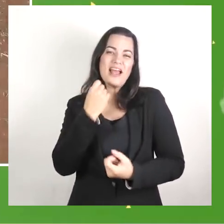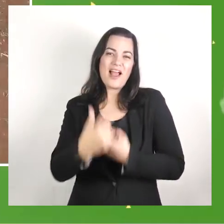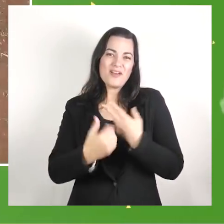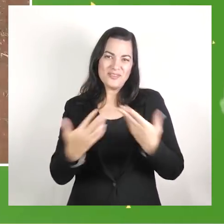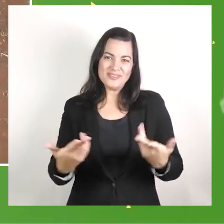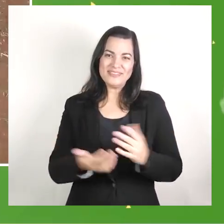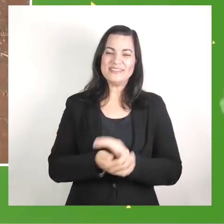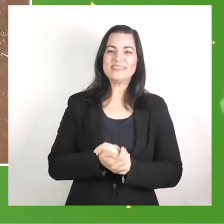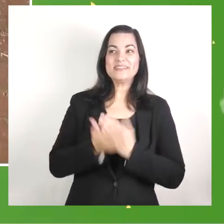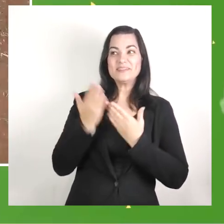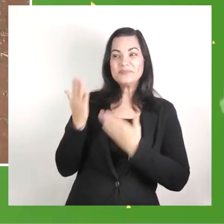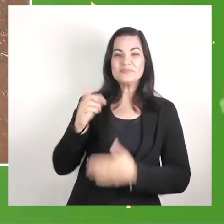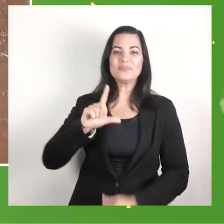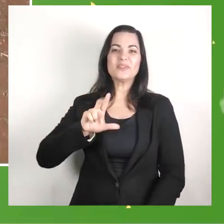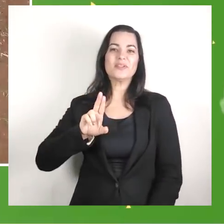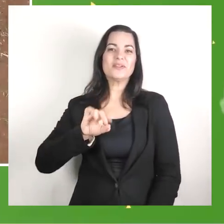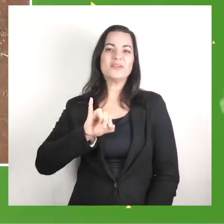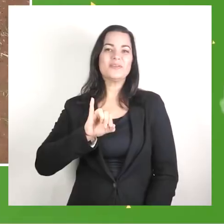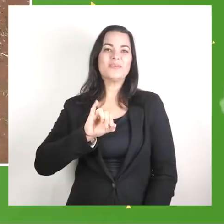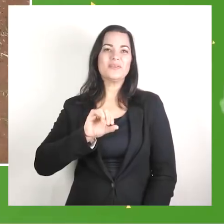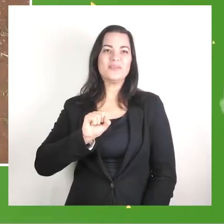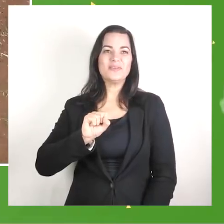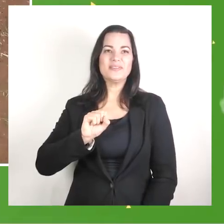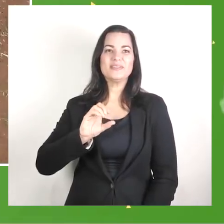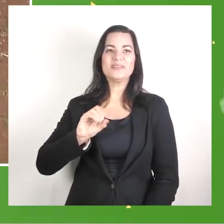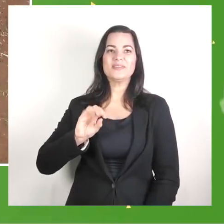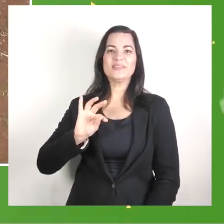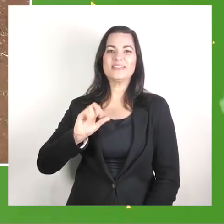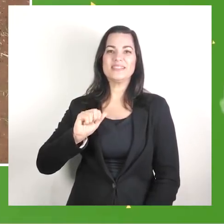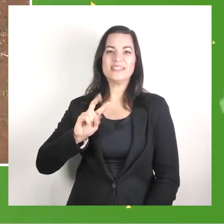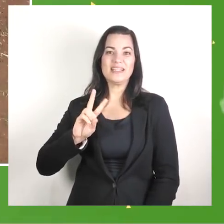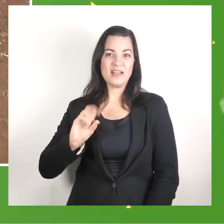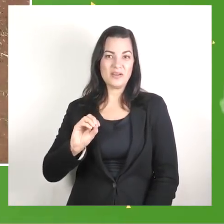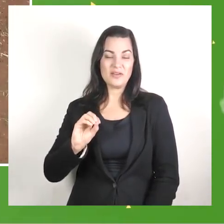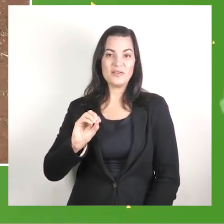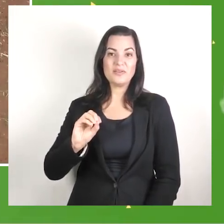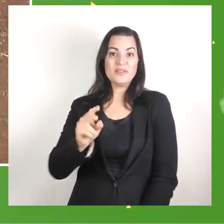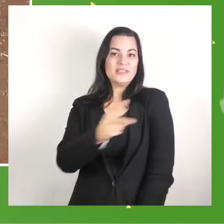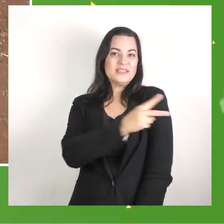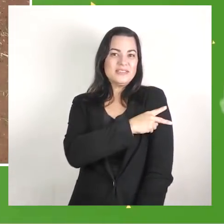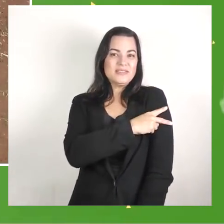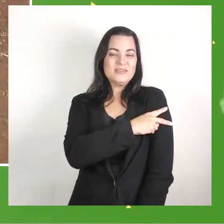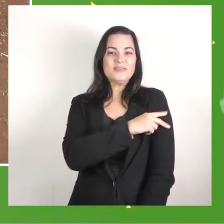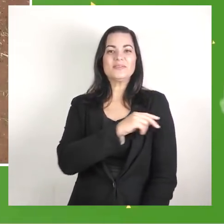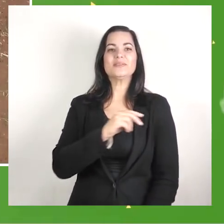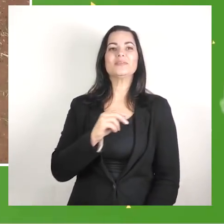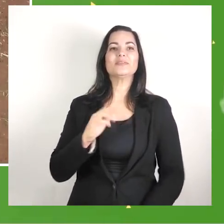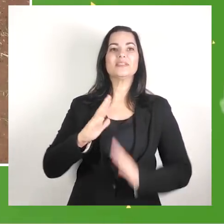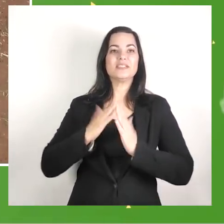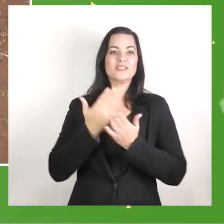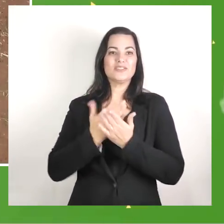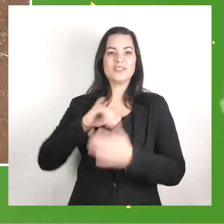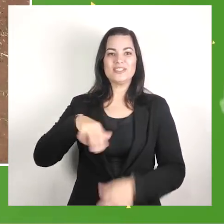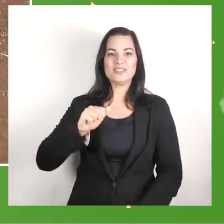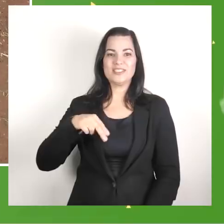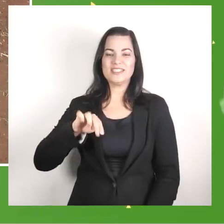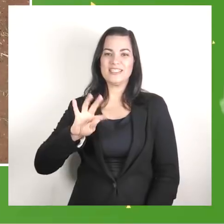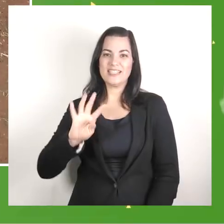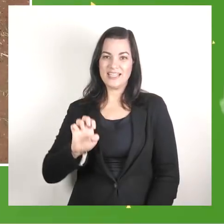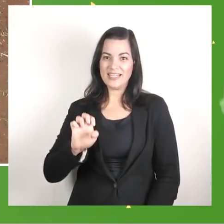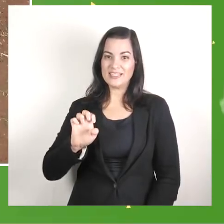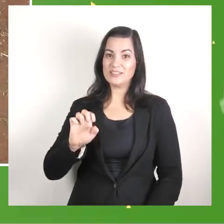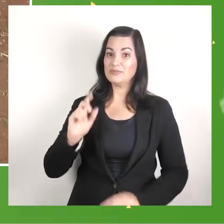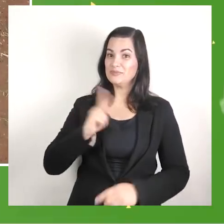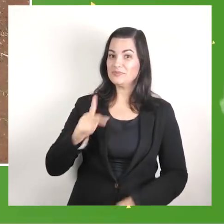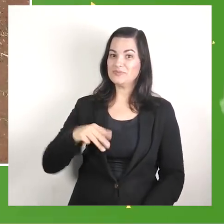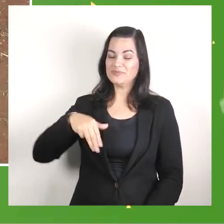vocês. O Luiz Otávio, do 2º ano B, da Escola Janete Duchamp, da professora Márcia, ele